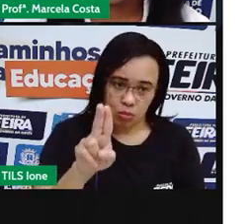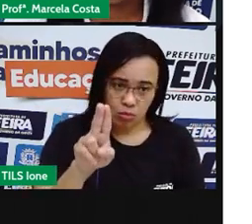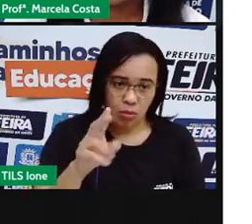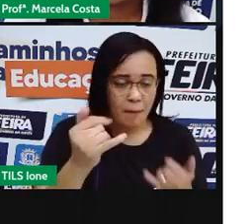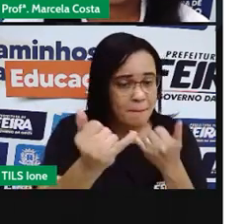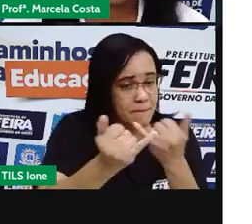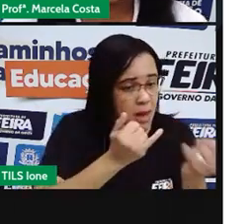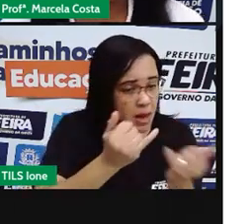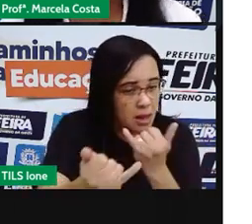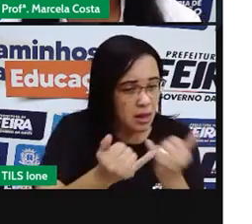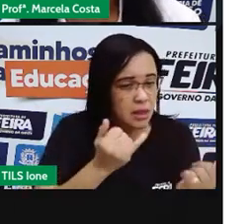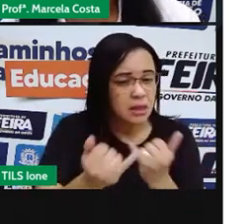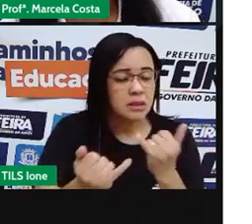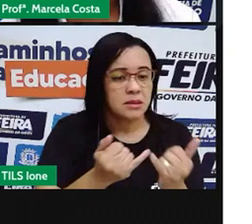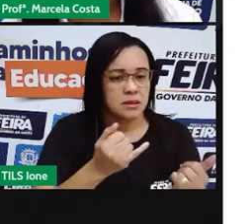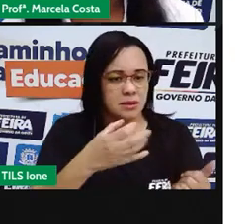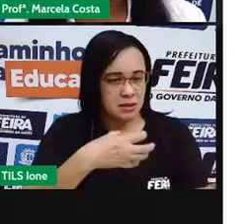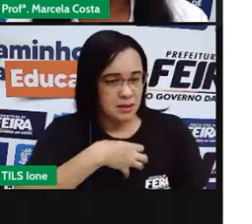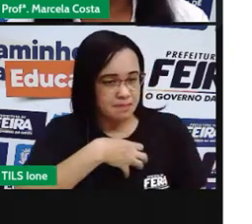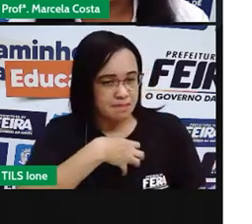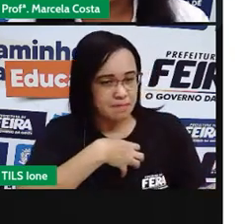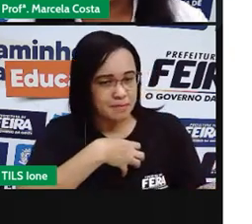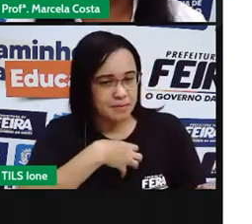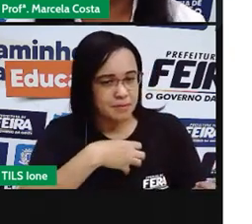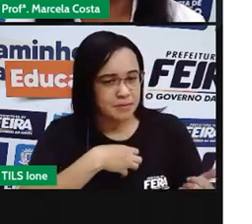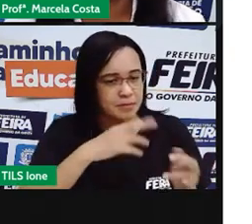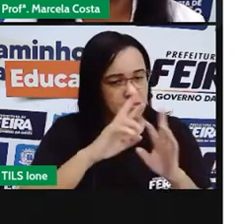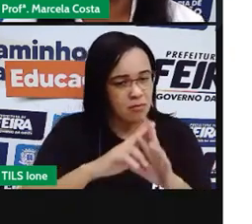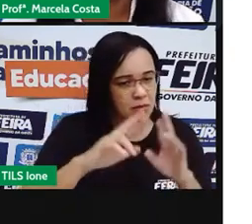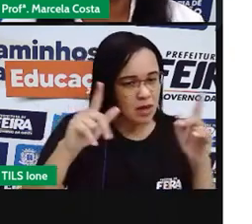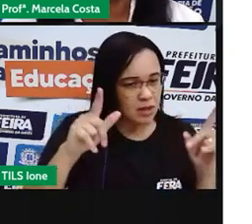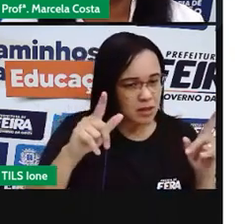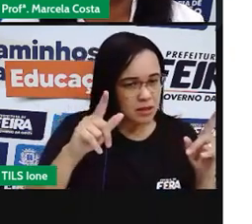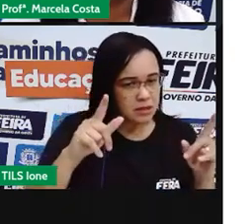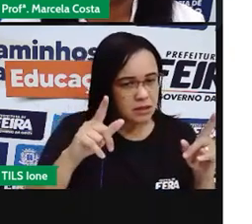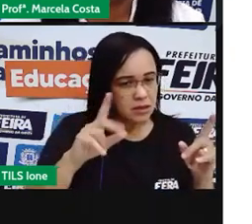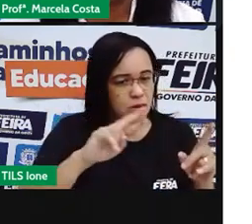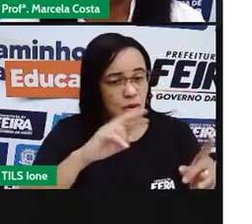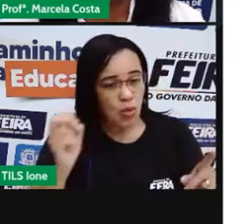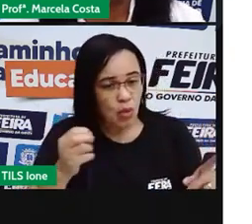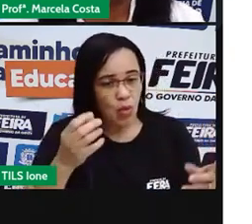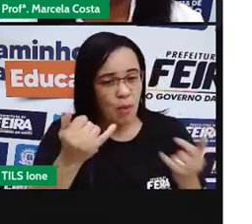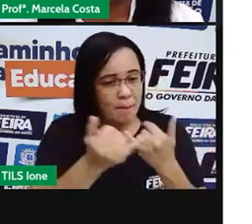Elas têm um som parecido ou têm um som diferente?